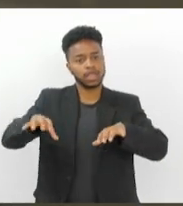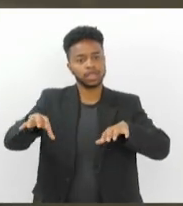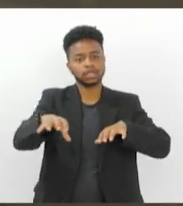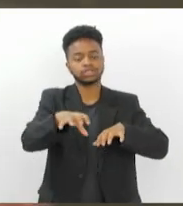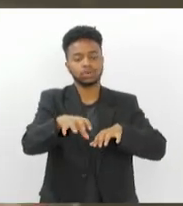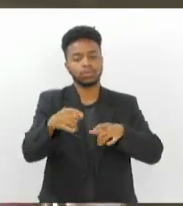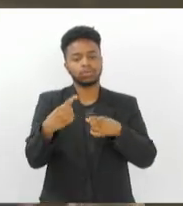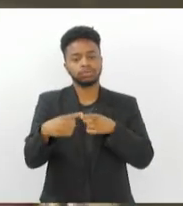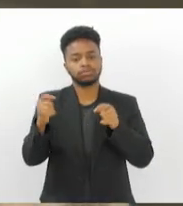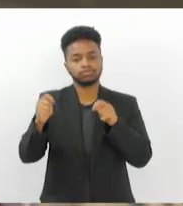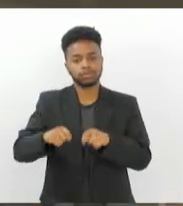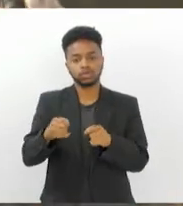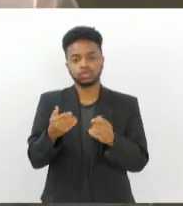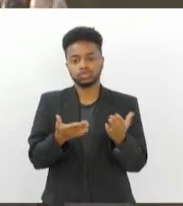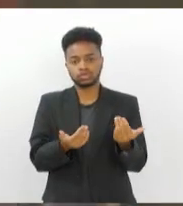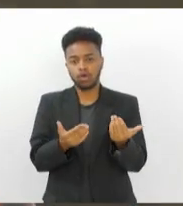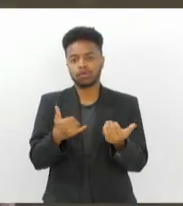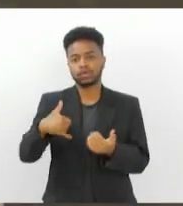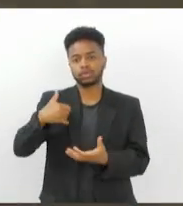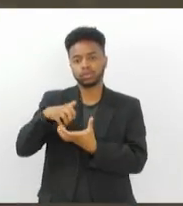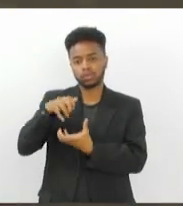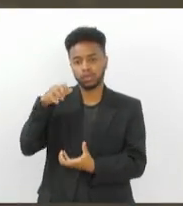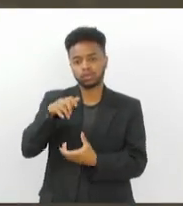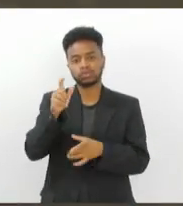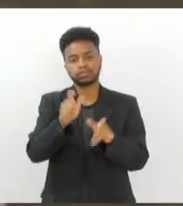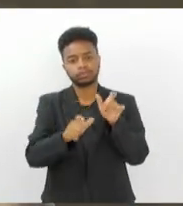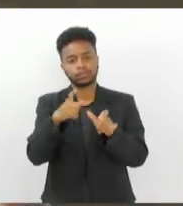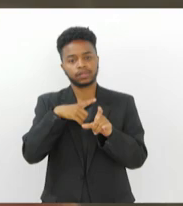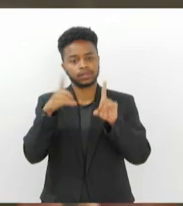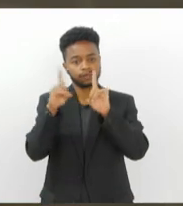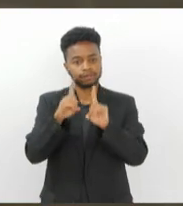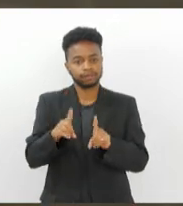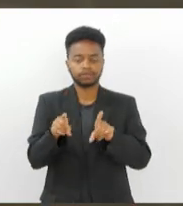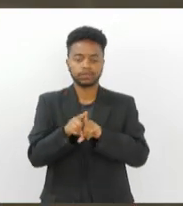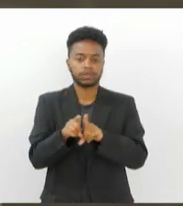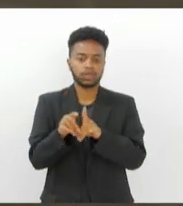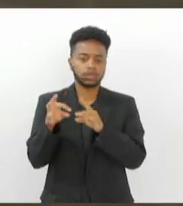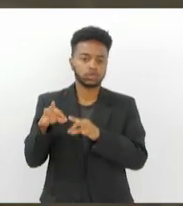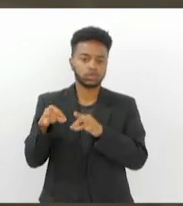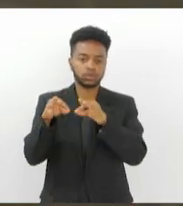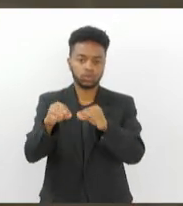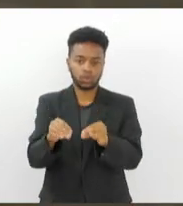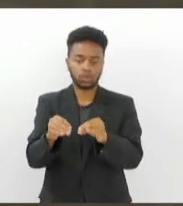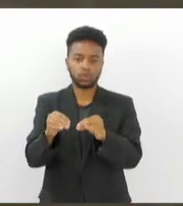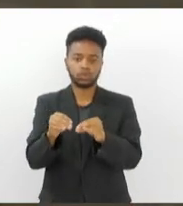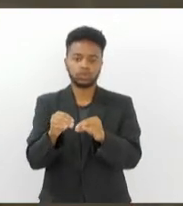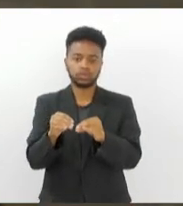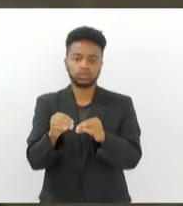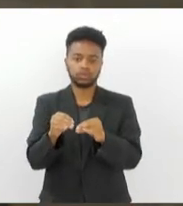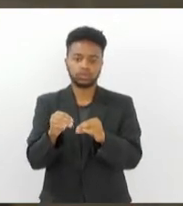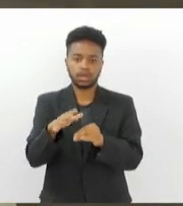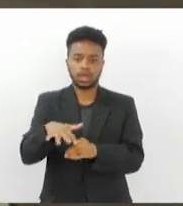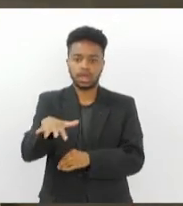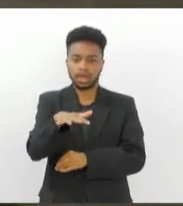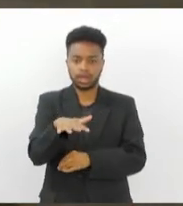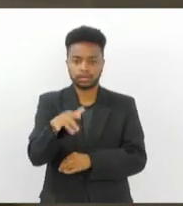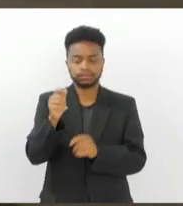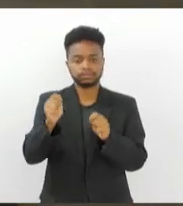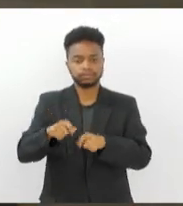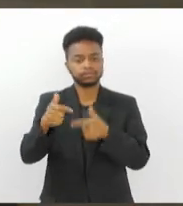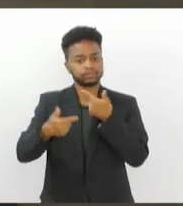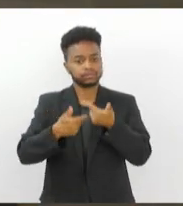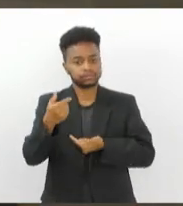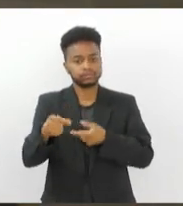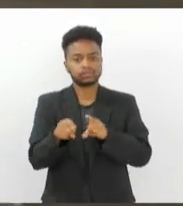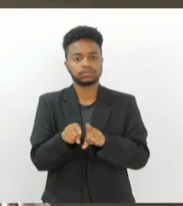Jovens jovens idosos pessoal eh com deficiências enfim todas as toda trabalhar em todas as áreas para que a gente possa